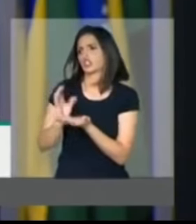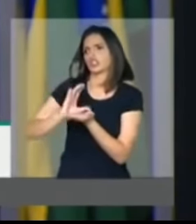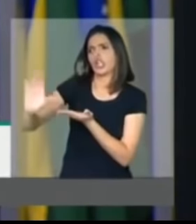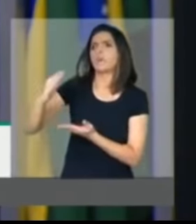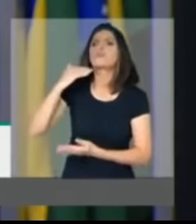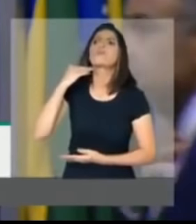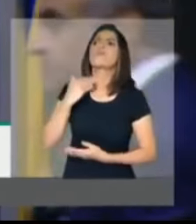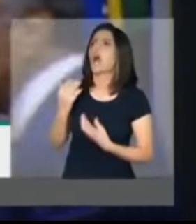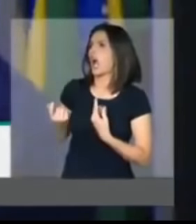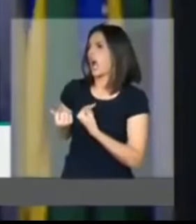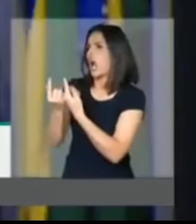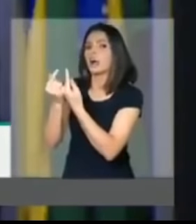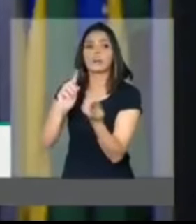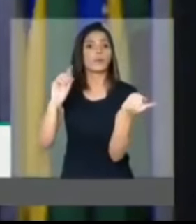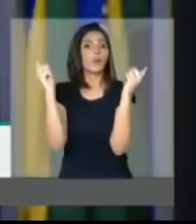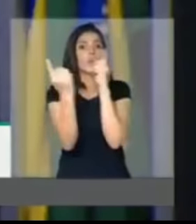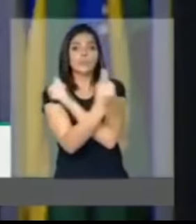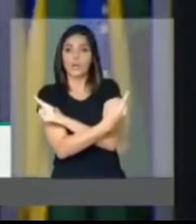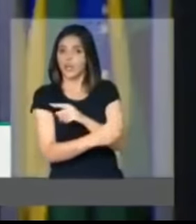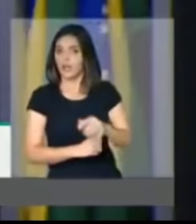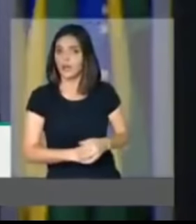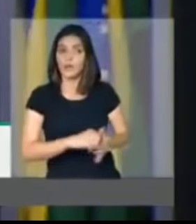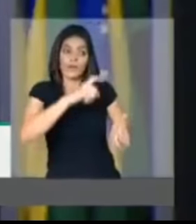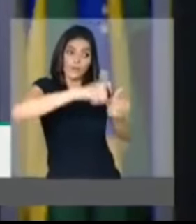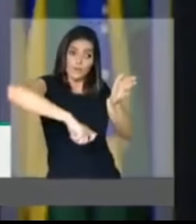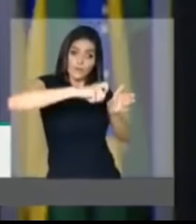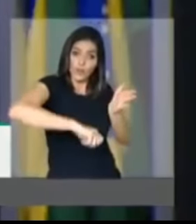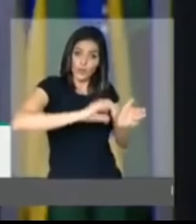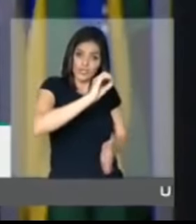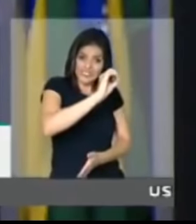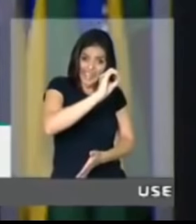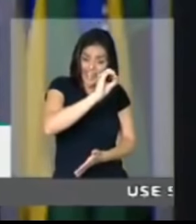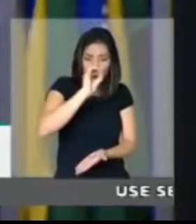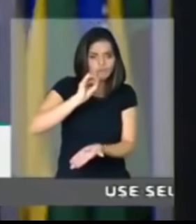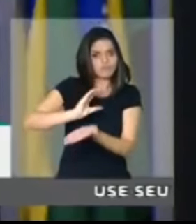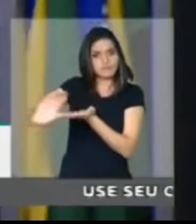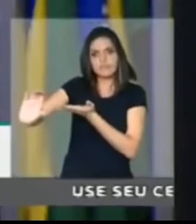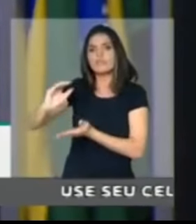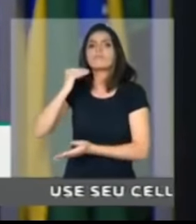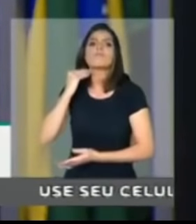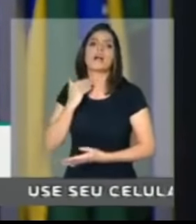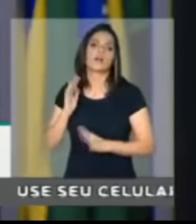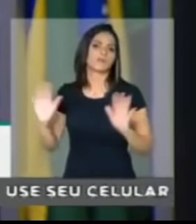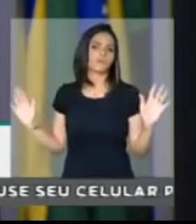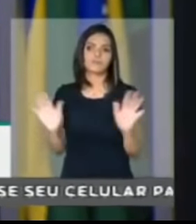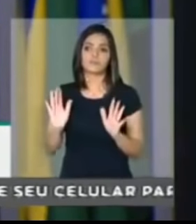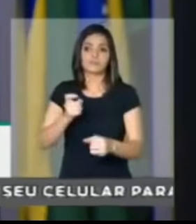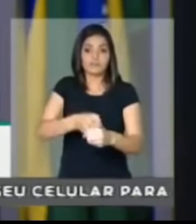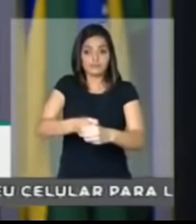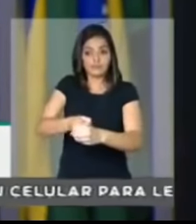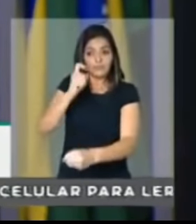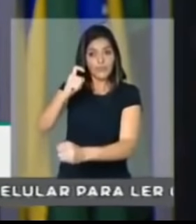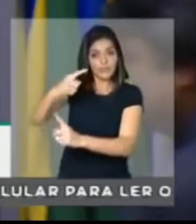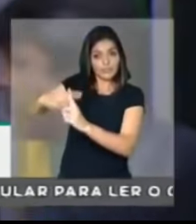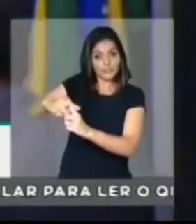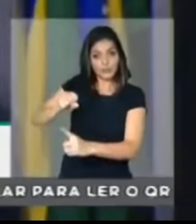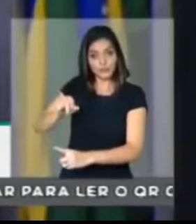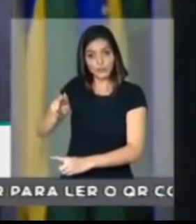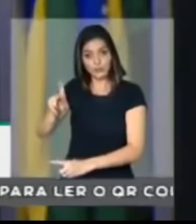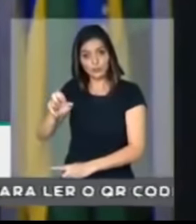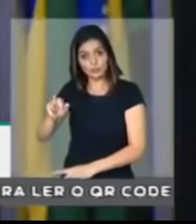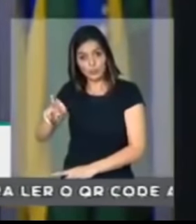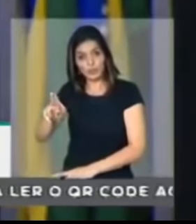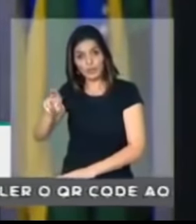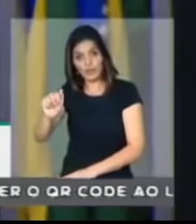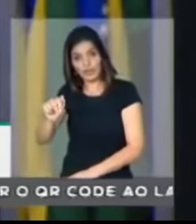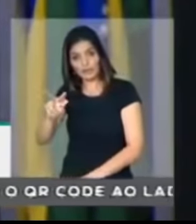é o contrário. Zero do nosso dinheiro de imposto hoje está indo para banqueiro. Iria se a gente tivesse superávit, a gente não tem. A gente está fazendo dívida para pagar